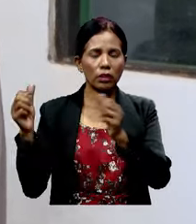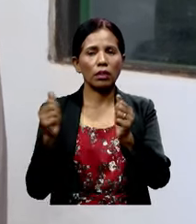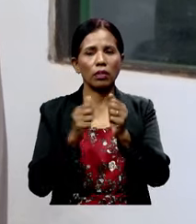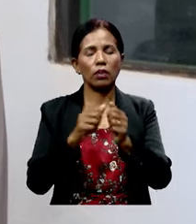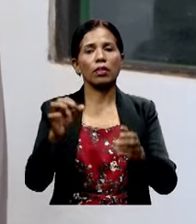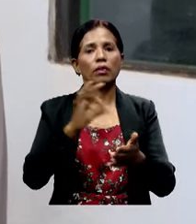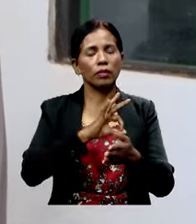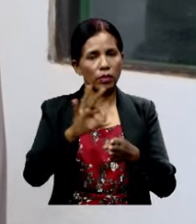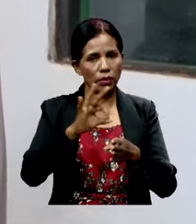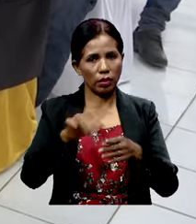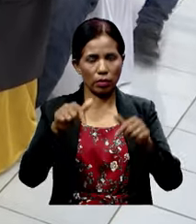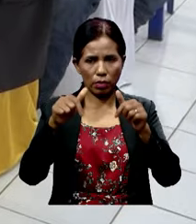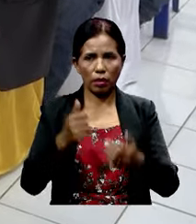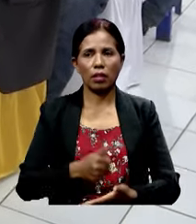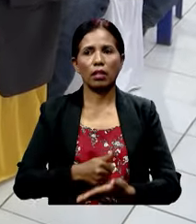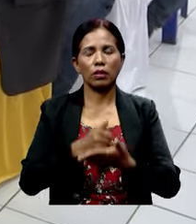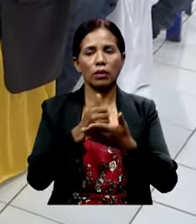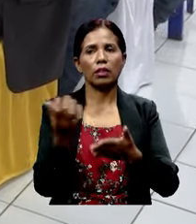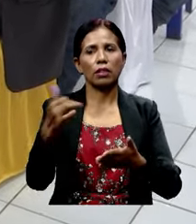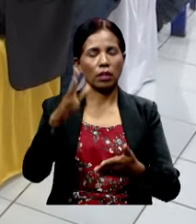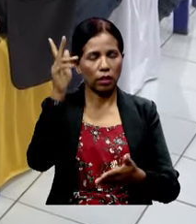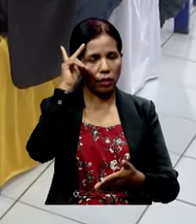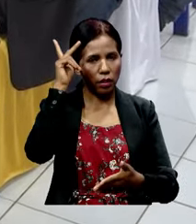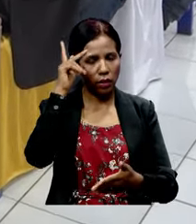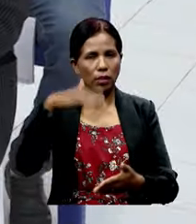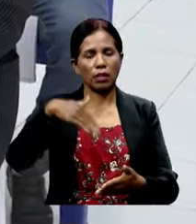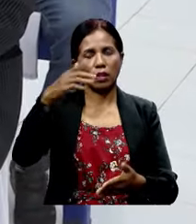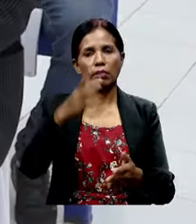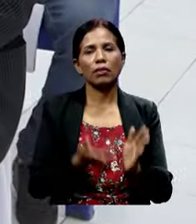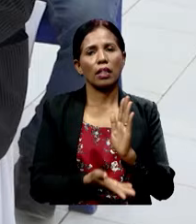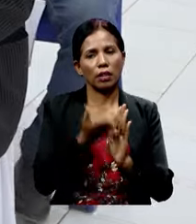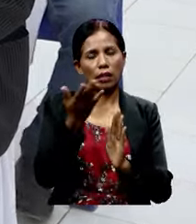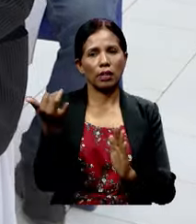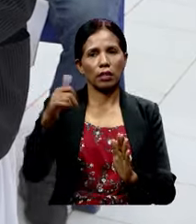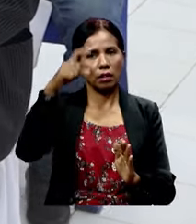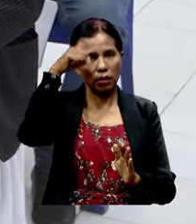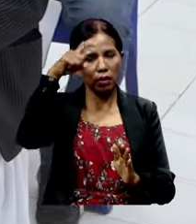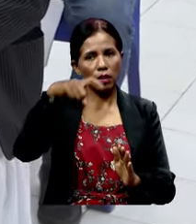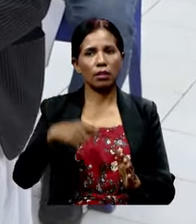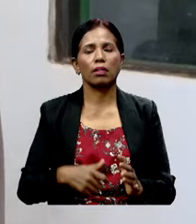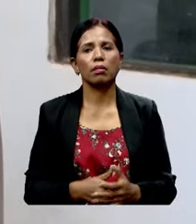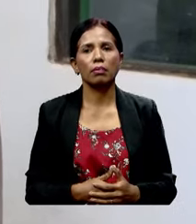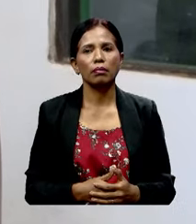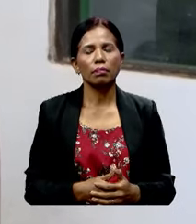nem bela ajuda de conhecimento, certa habilidade, certa entender